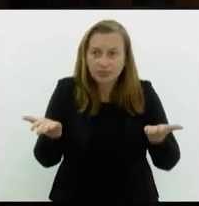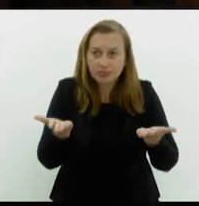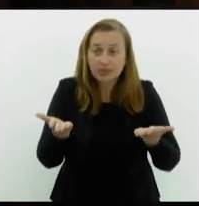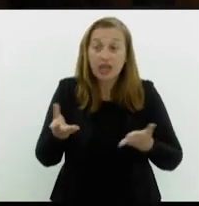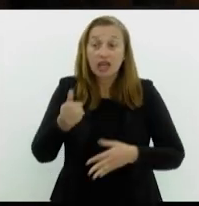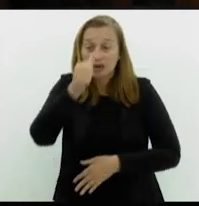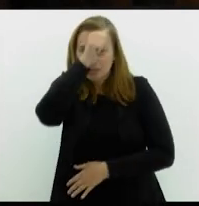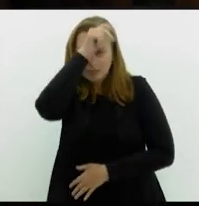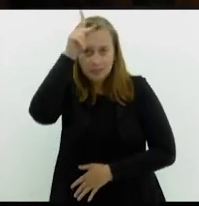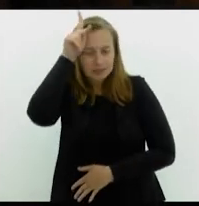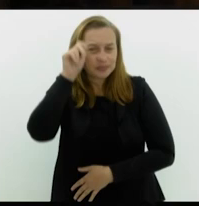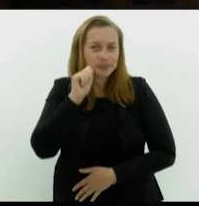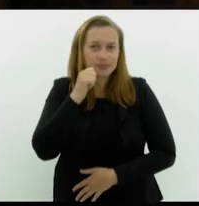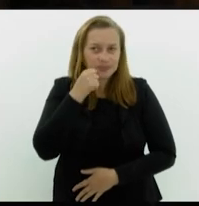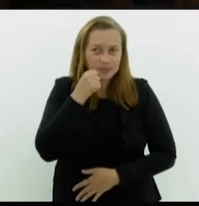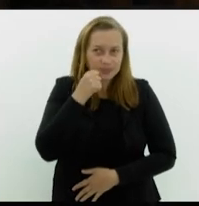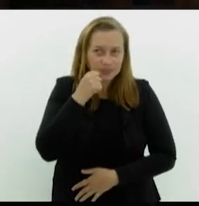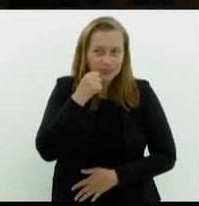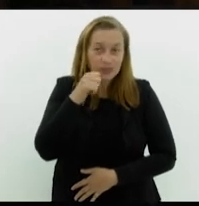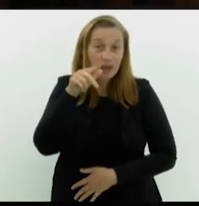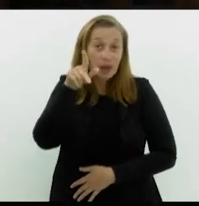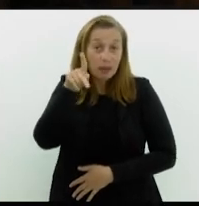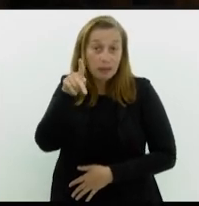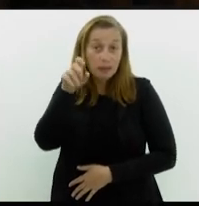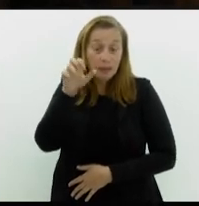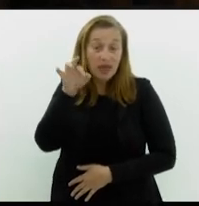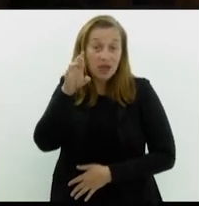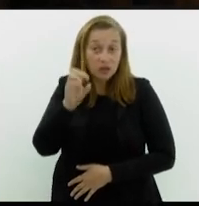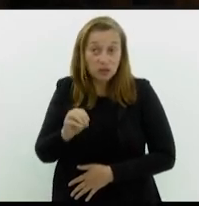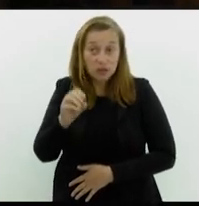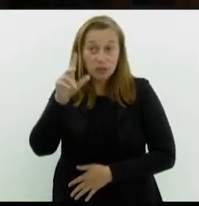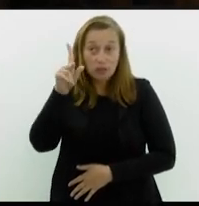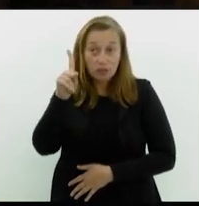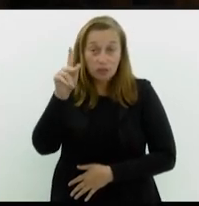Eduardo Paes, senhor Pedro Paulo,